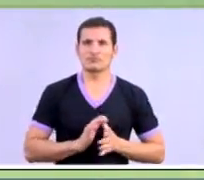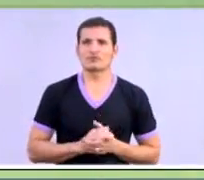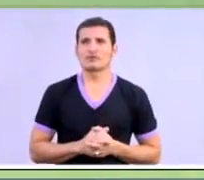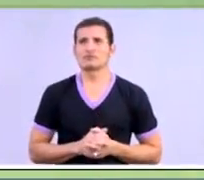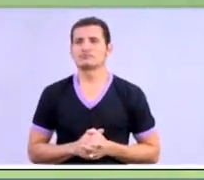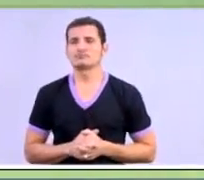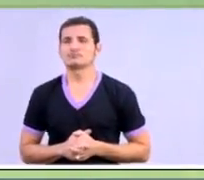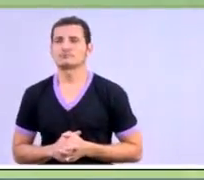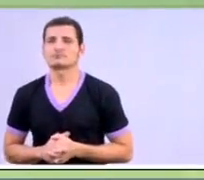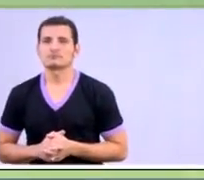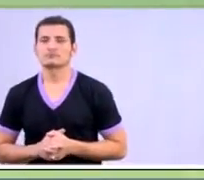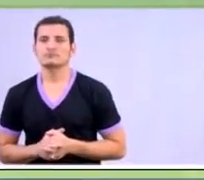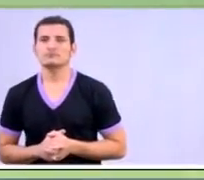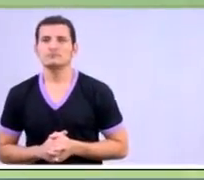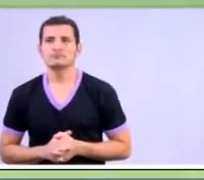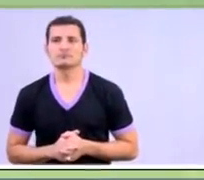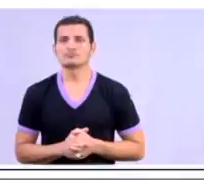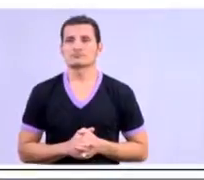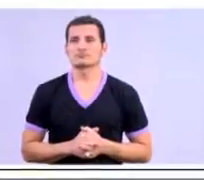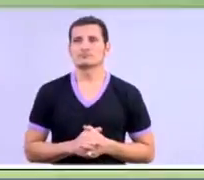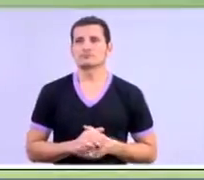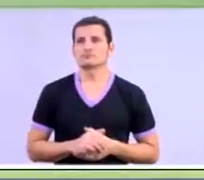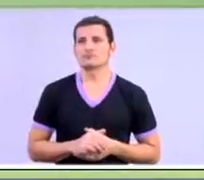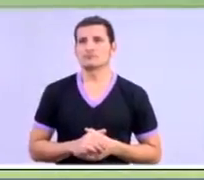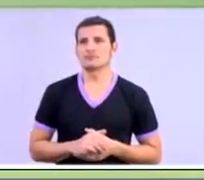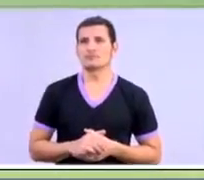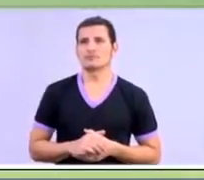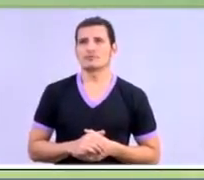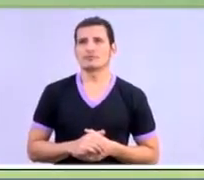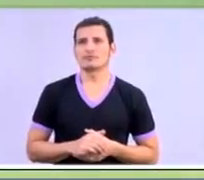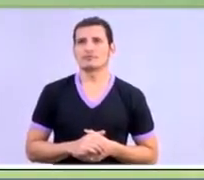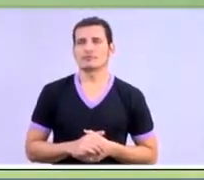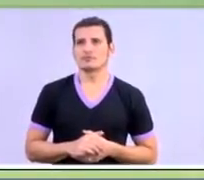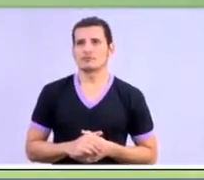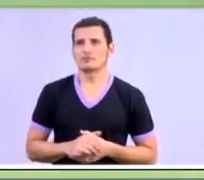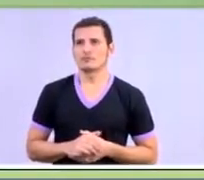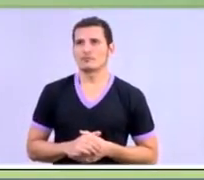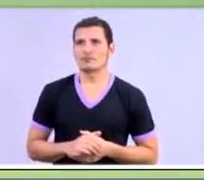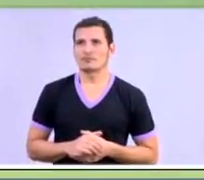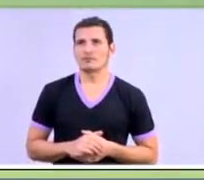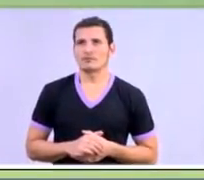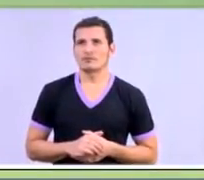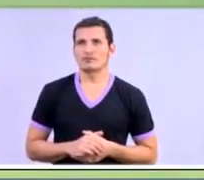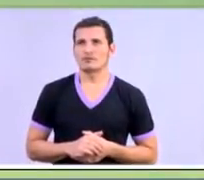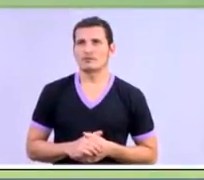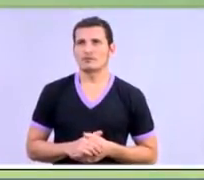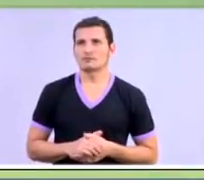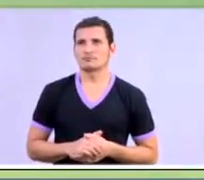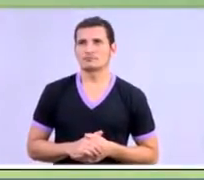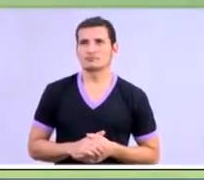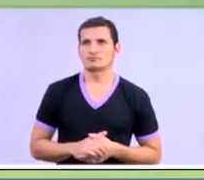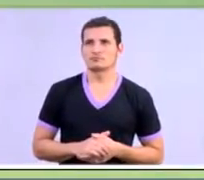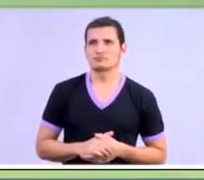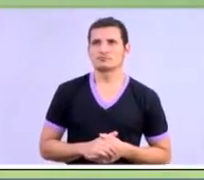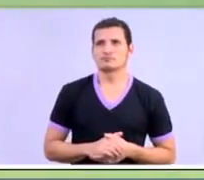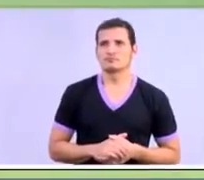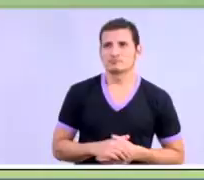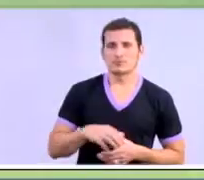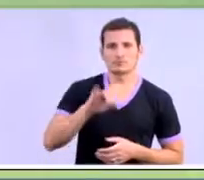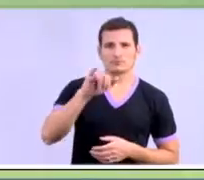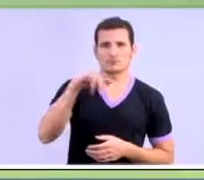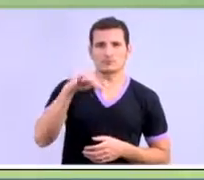atividades focadas em uma camada ou outra. vamos falar, né, dentro dos